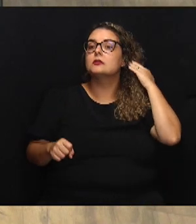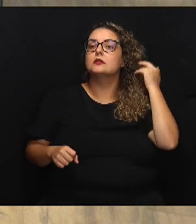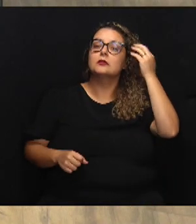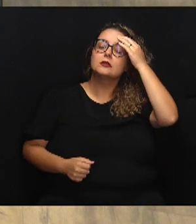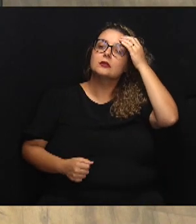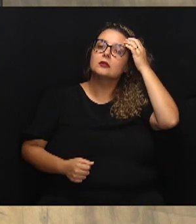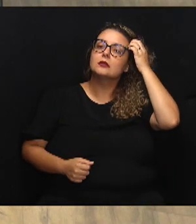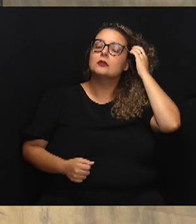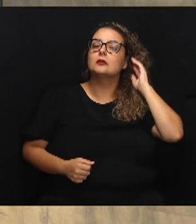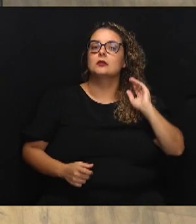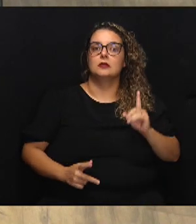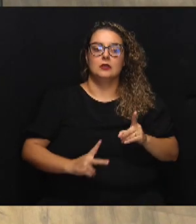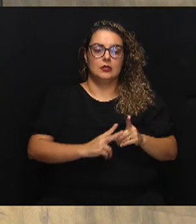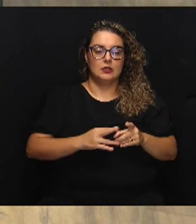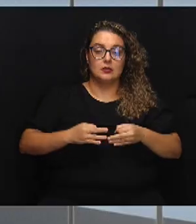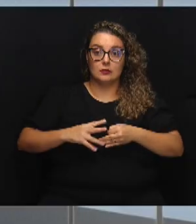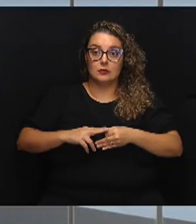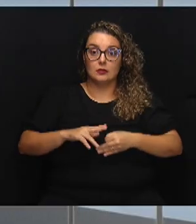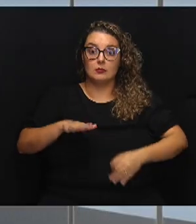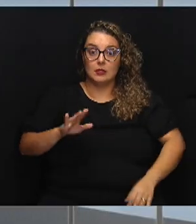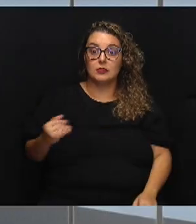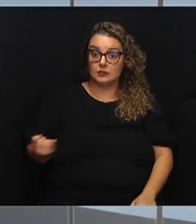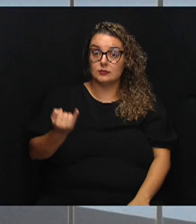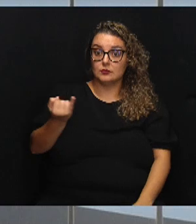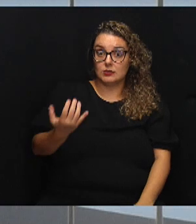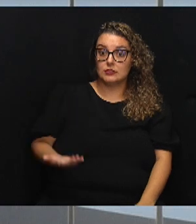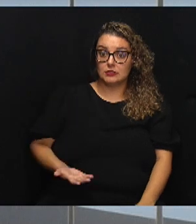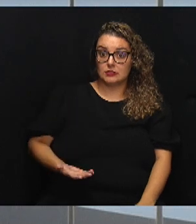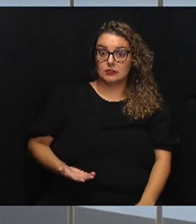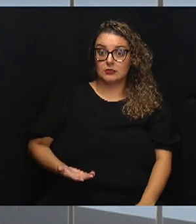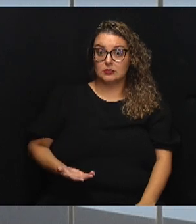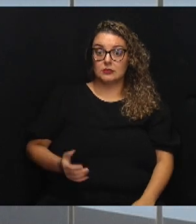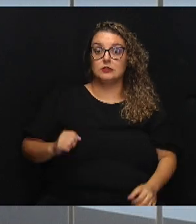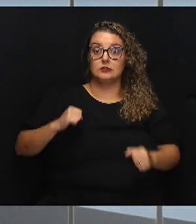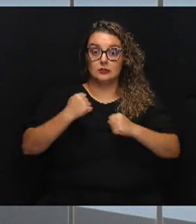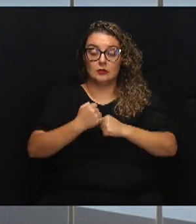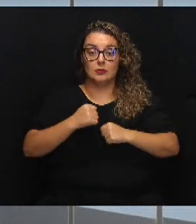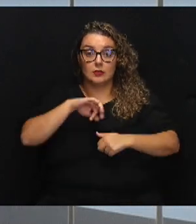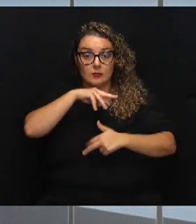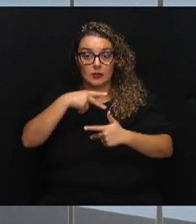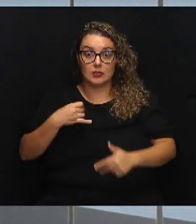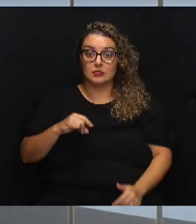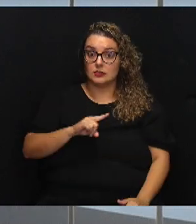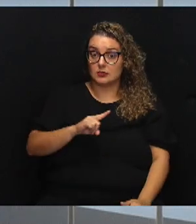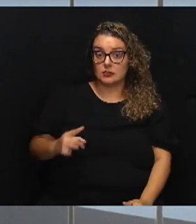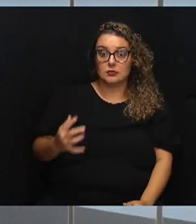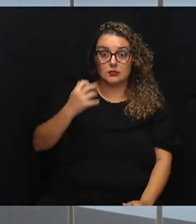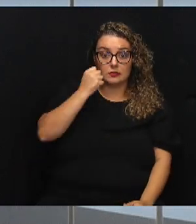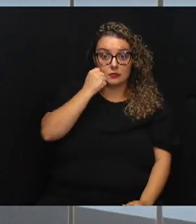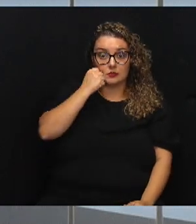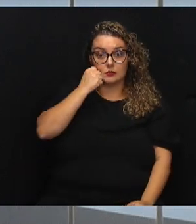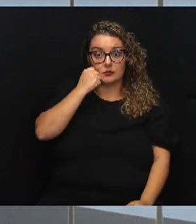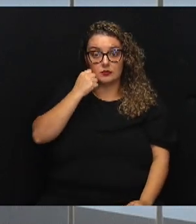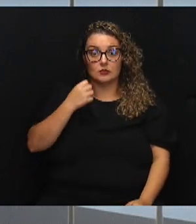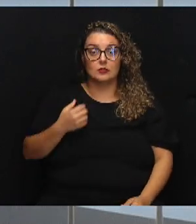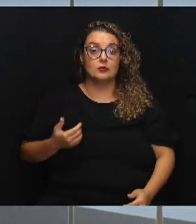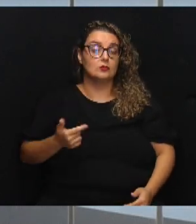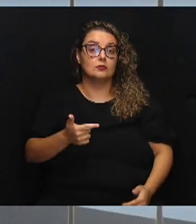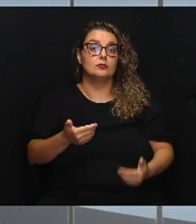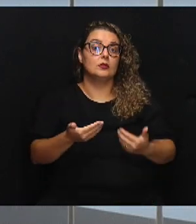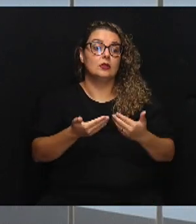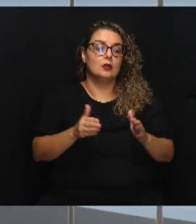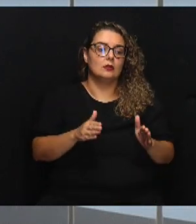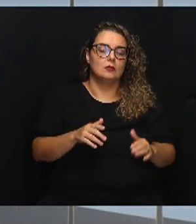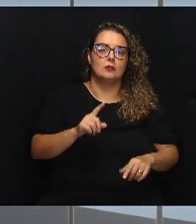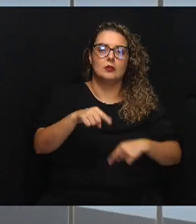sejam as coisas mais importantes, né? Da proteção animal, porque se você não doa um animal, você não abre espaço para que